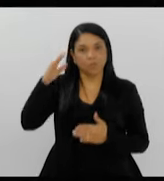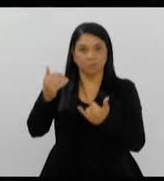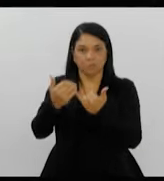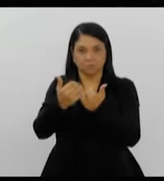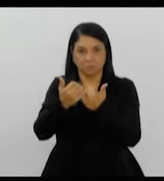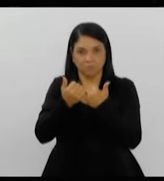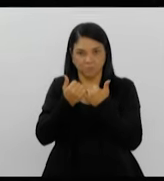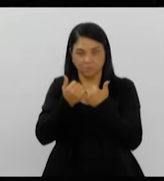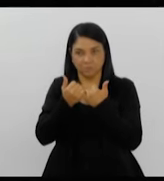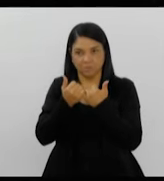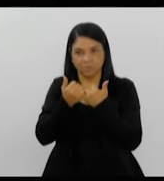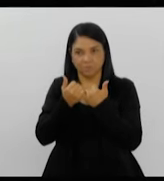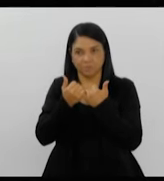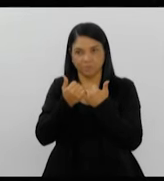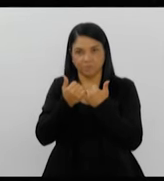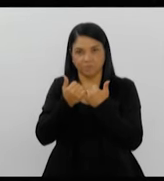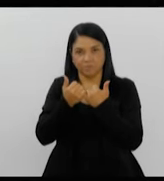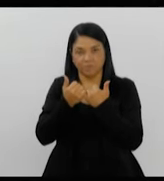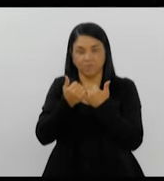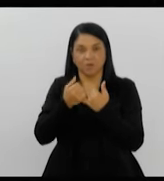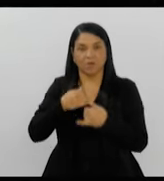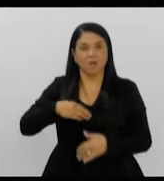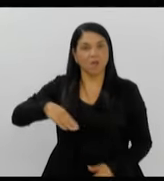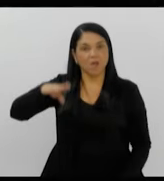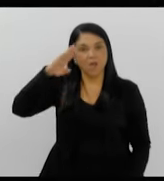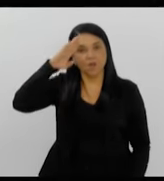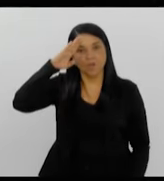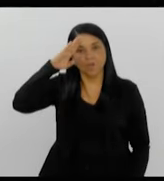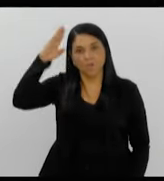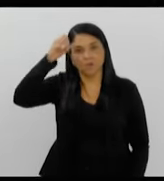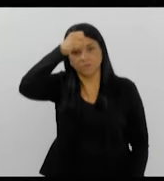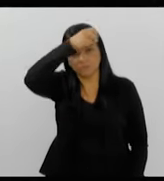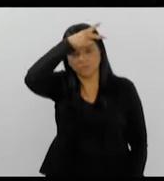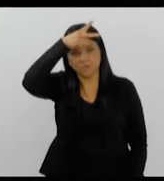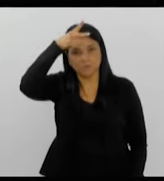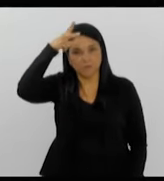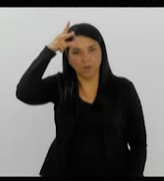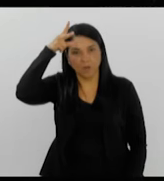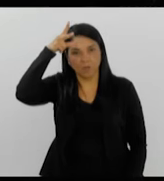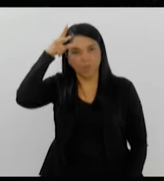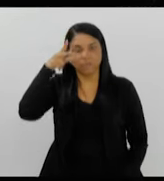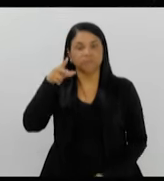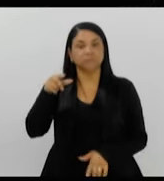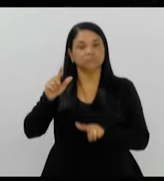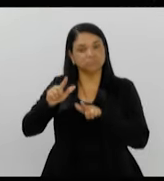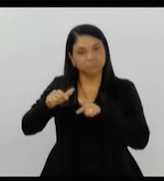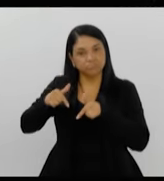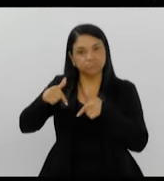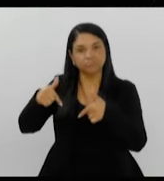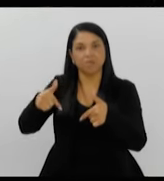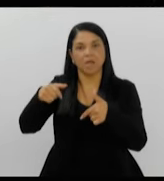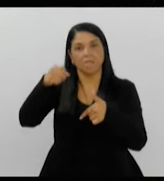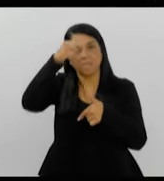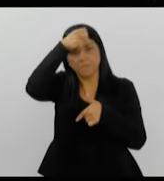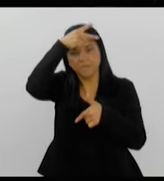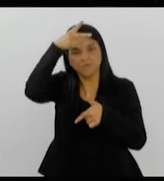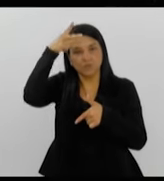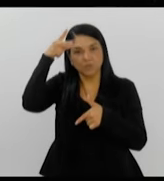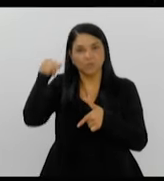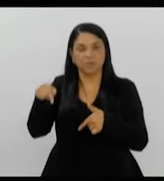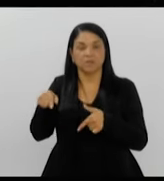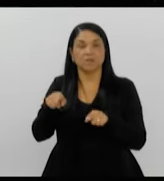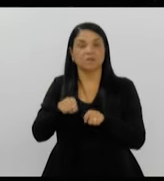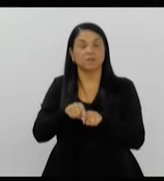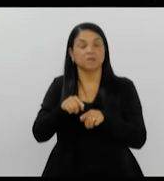patrimonial da guarda municipal é que haem as prefeituras e a do Rio de Janeiro da